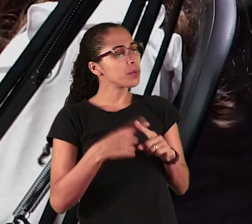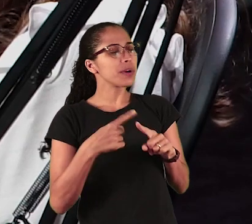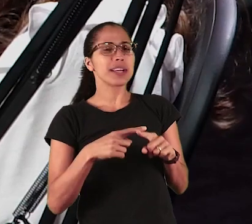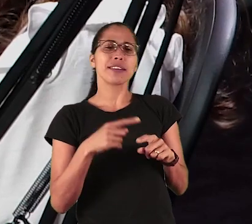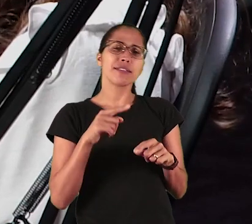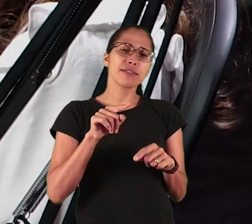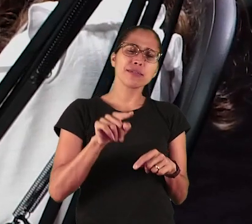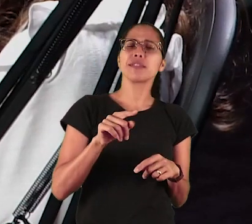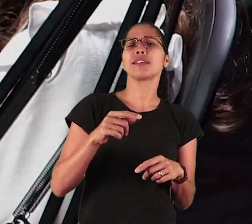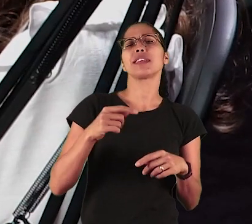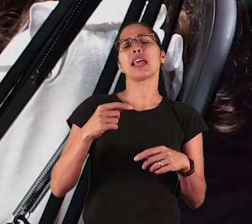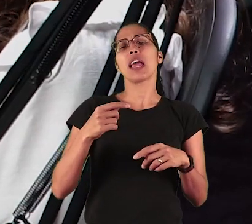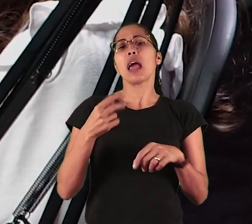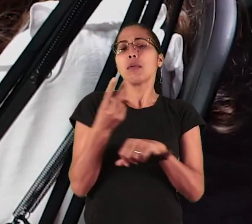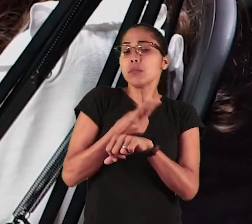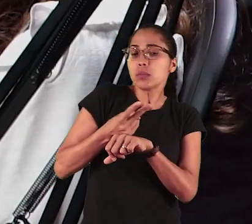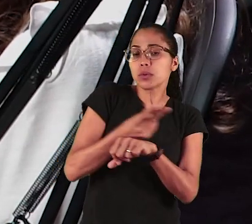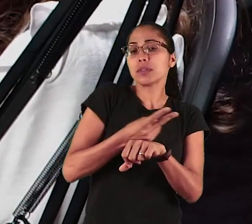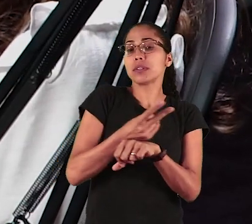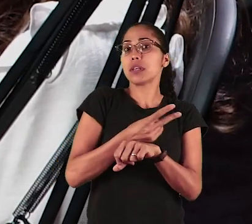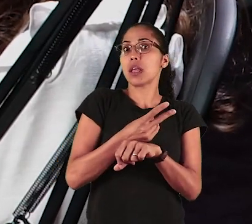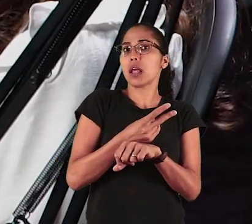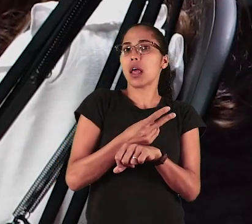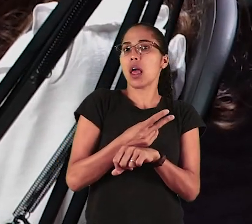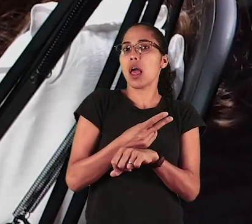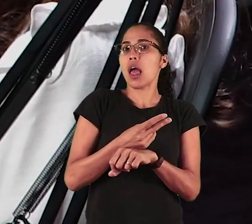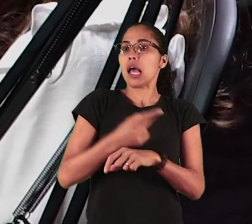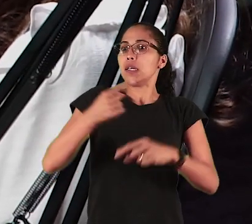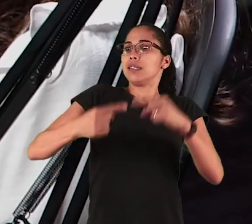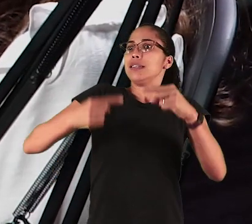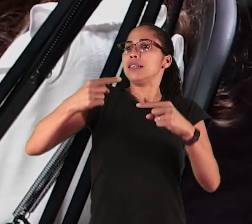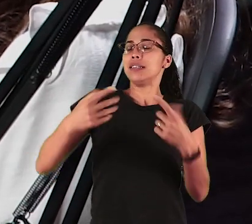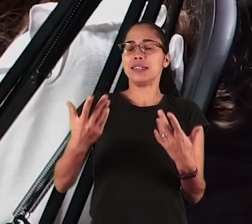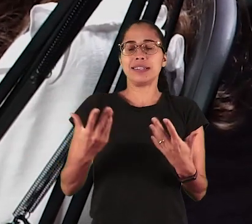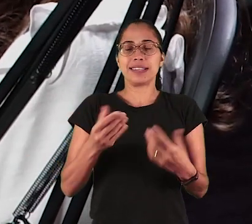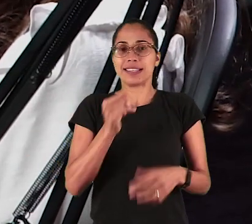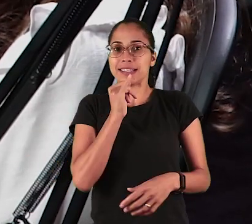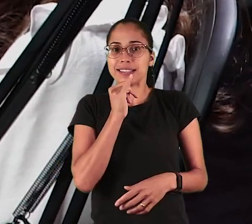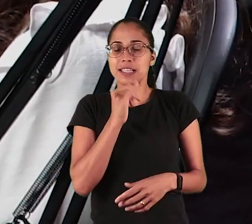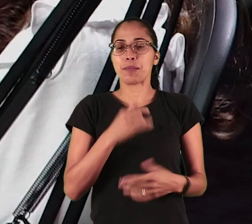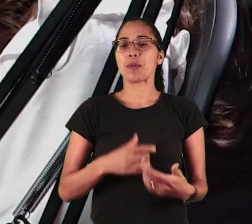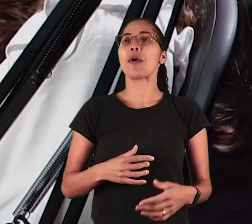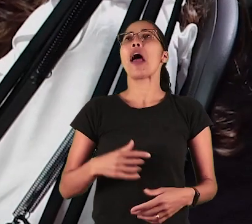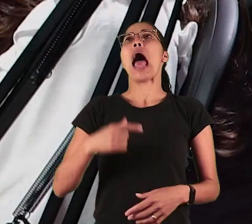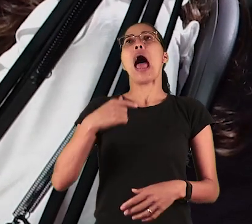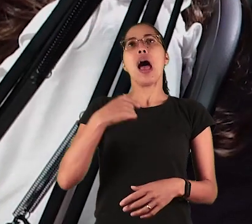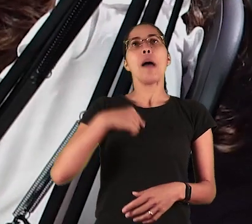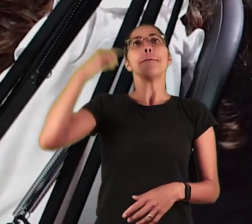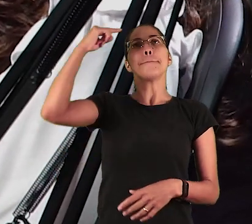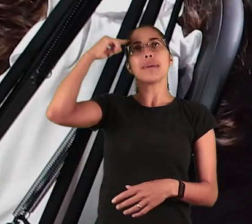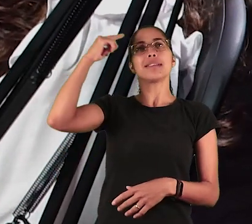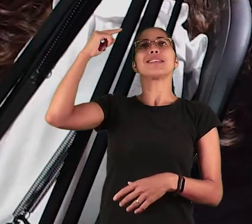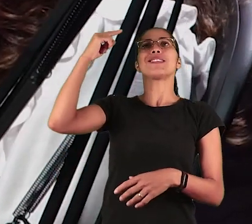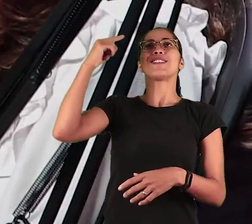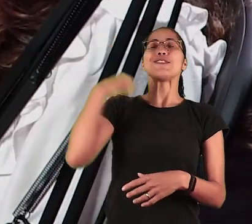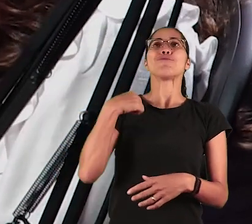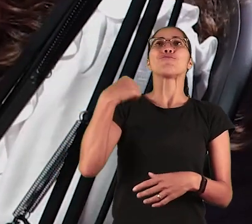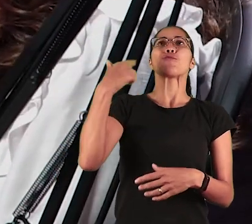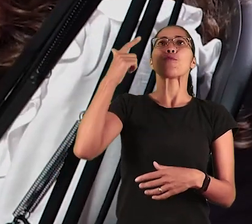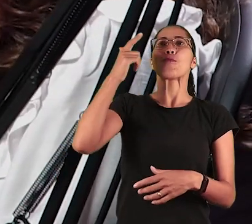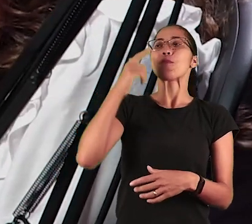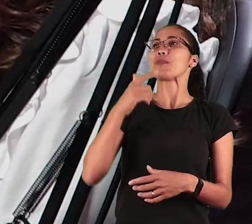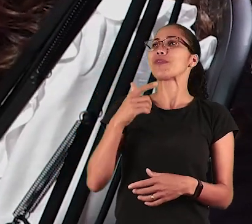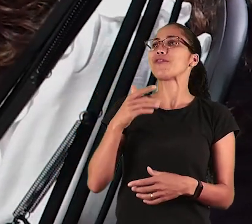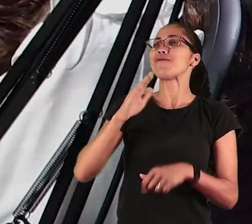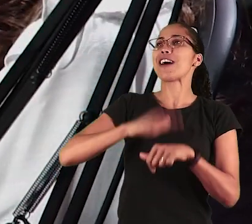ali e acho que um ponto principal é o desafio né então assim na hora que você fala assim ah vou encarar um outro negócio tem